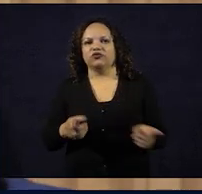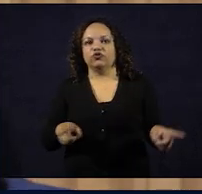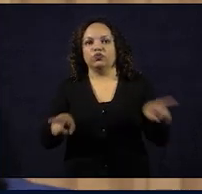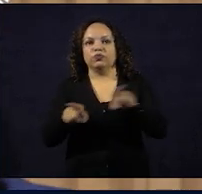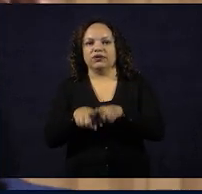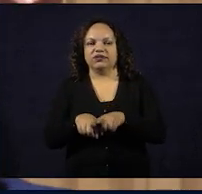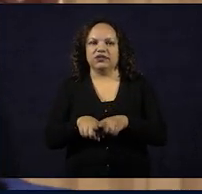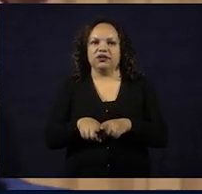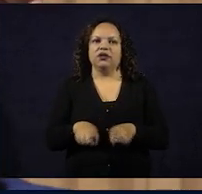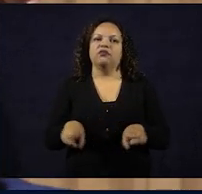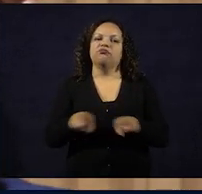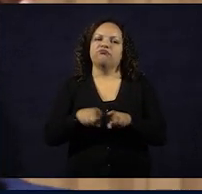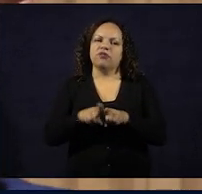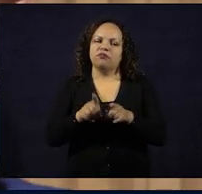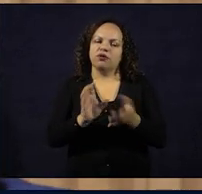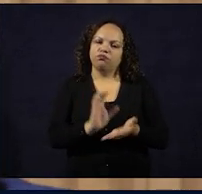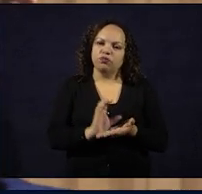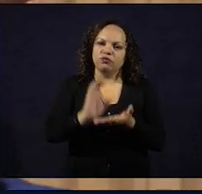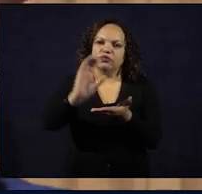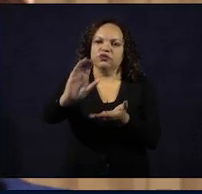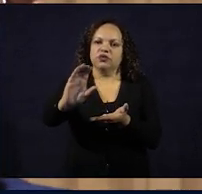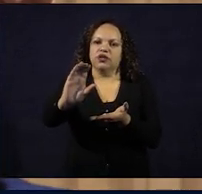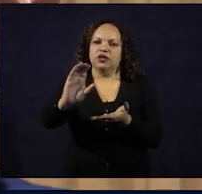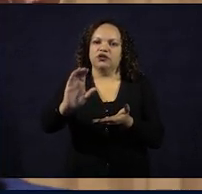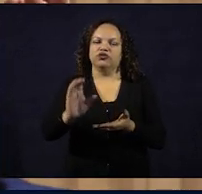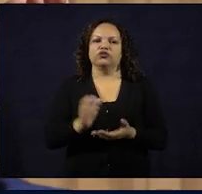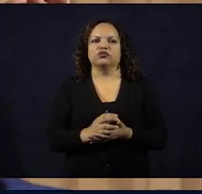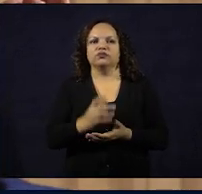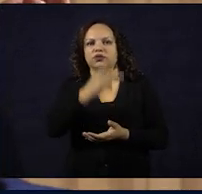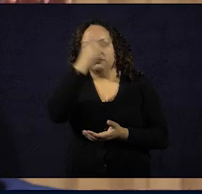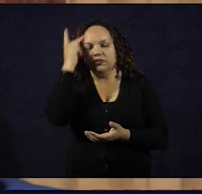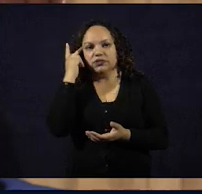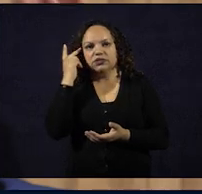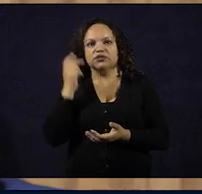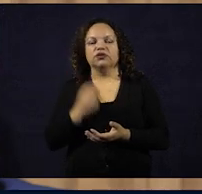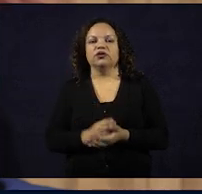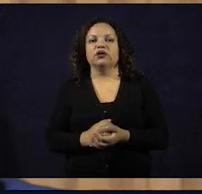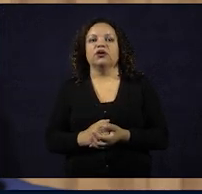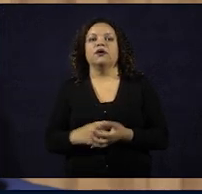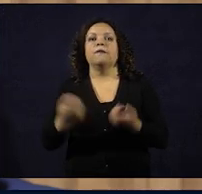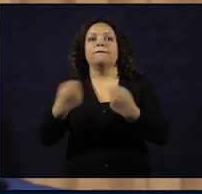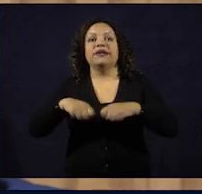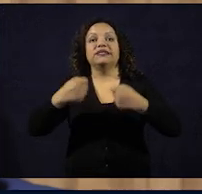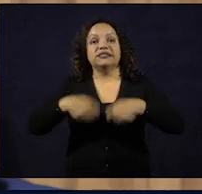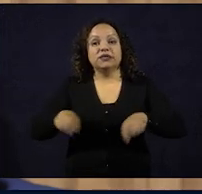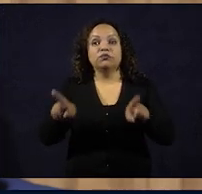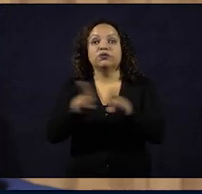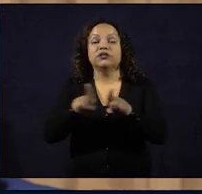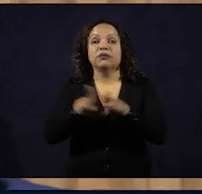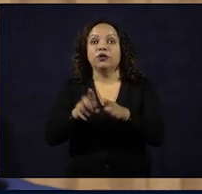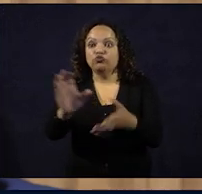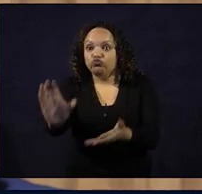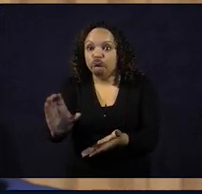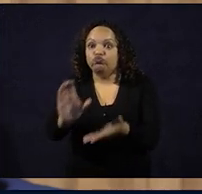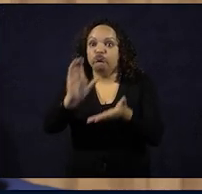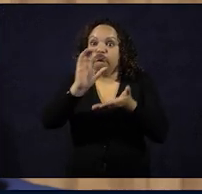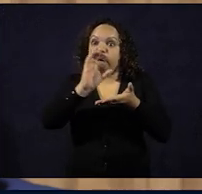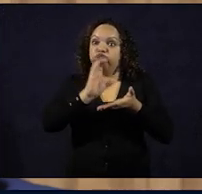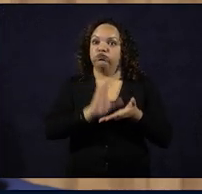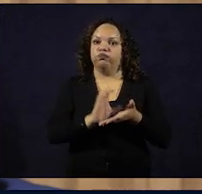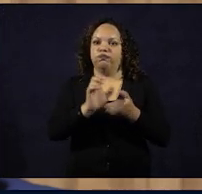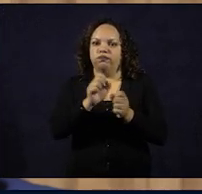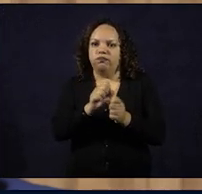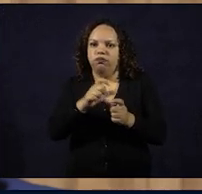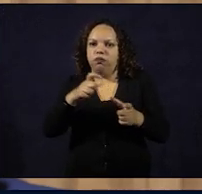e assim como a gente dá crédito para o nosso fornecedor para o nosso cliente a gente também precisa de muito crédito do nosso fornecedor Então